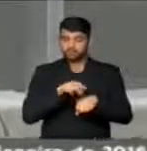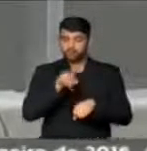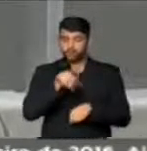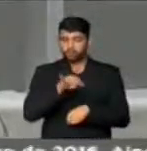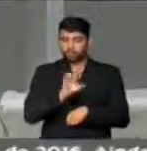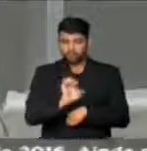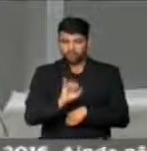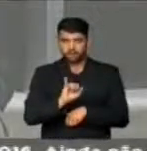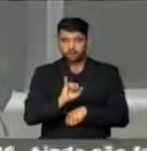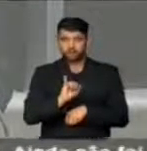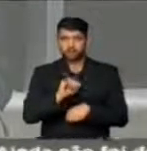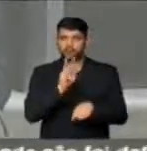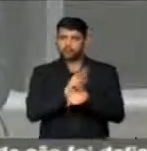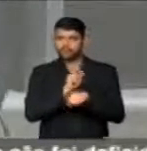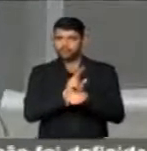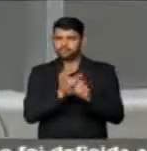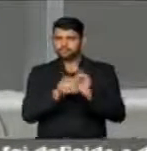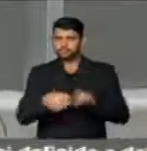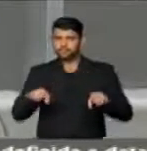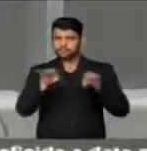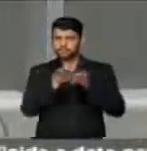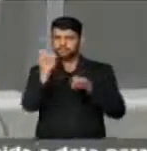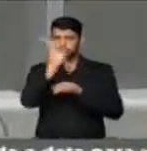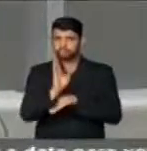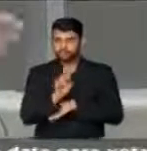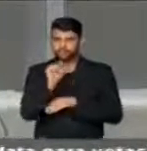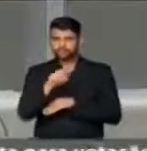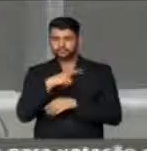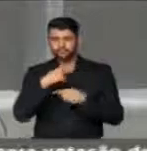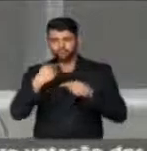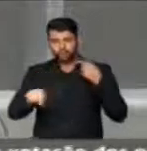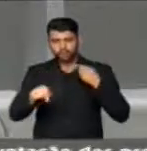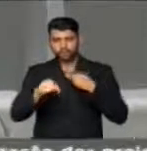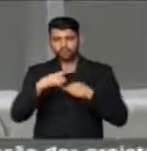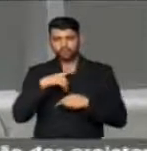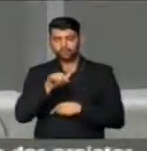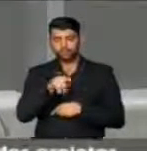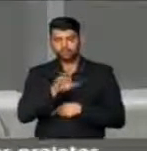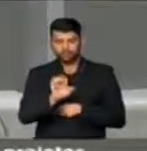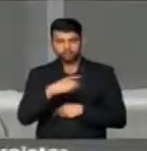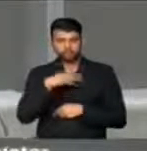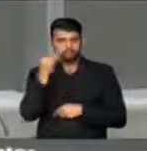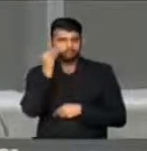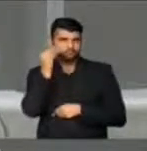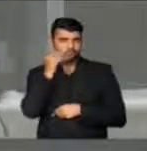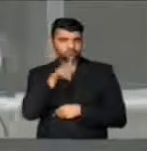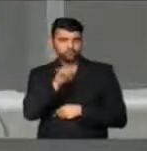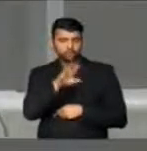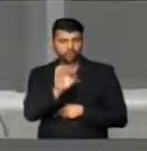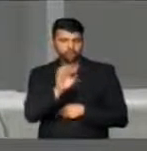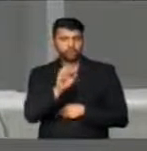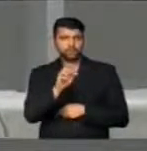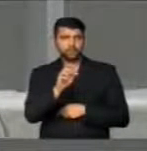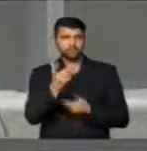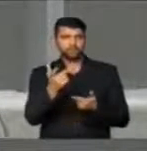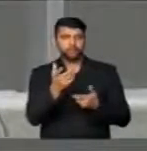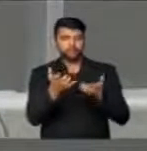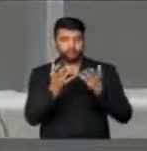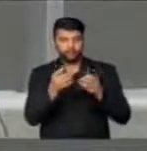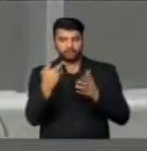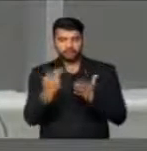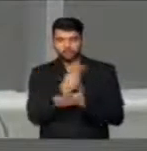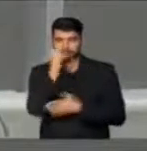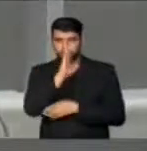UNE defende o processo democrático do Brasil contra esse golpe, essa tentativa de golpe institucional que quer se